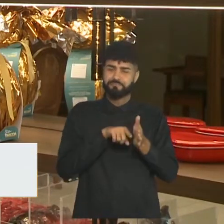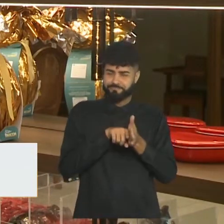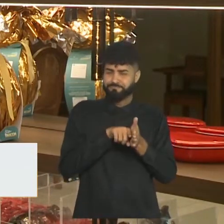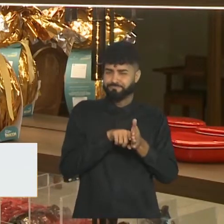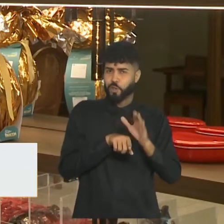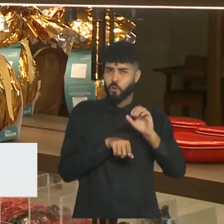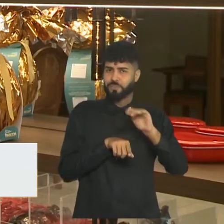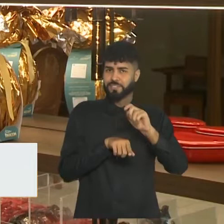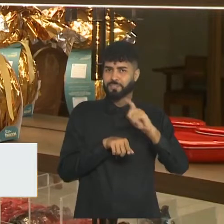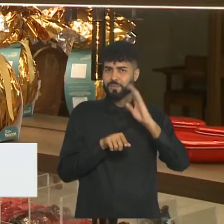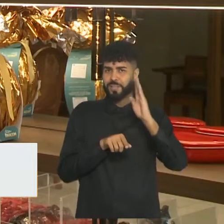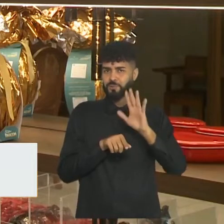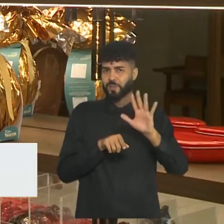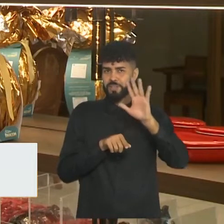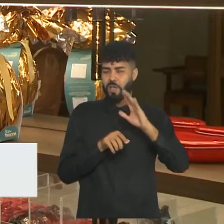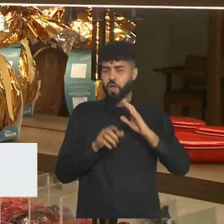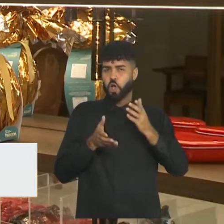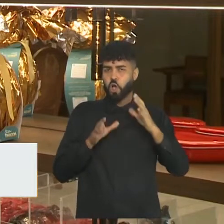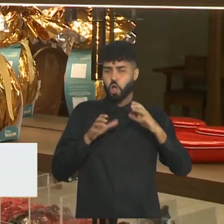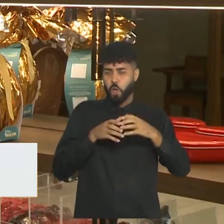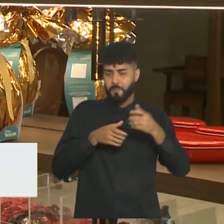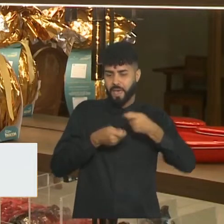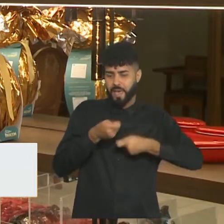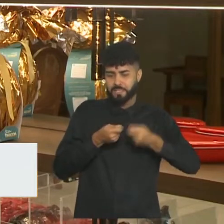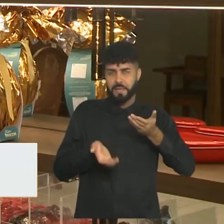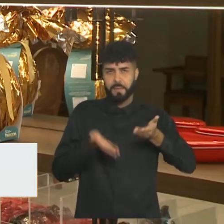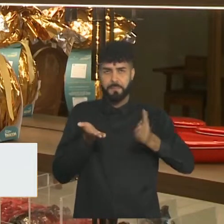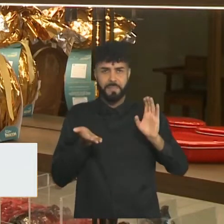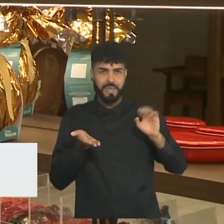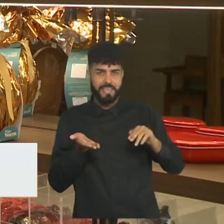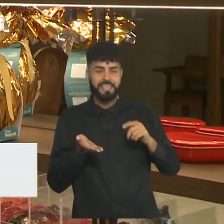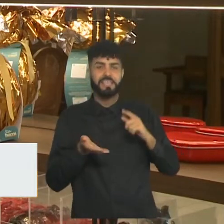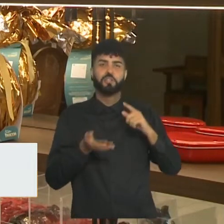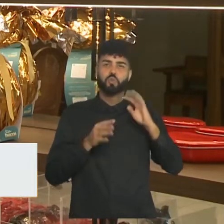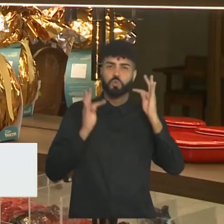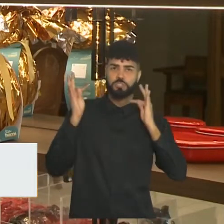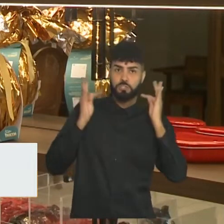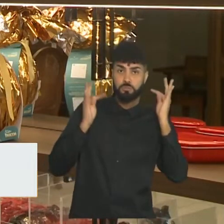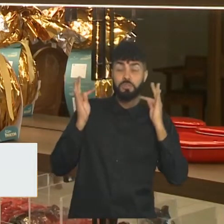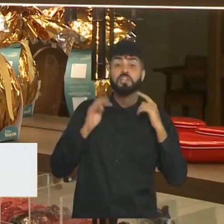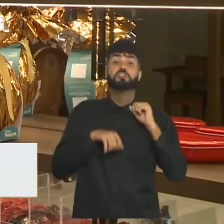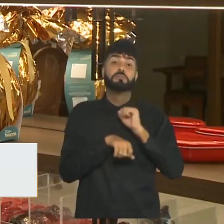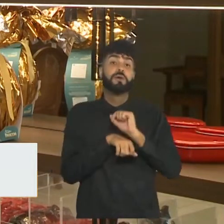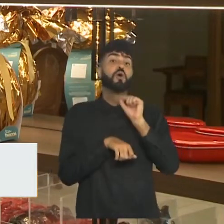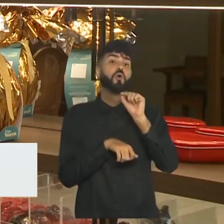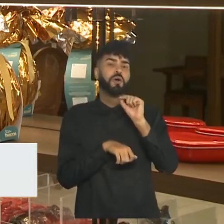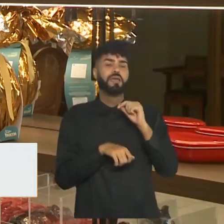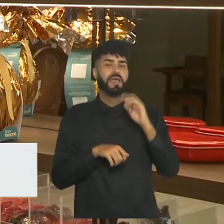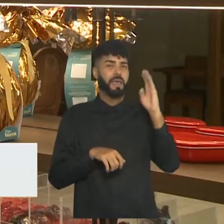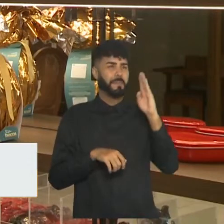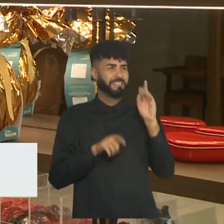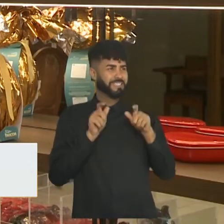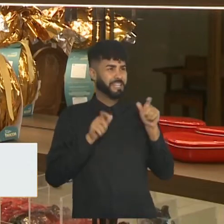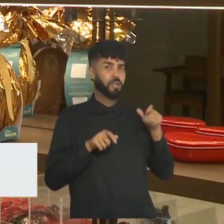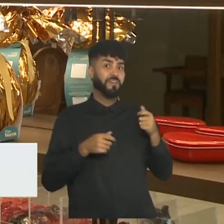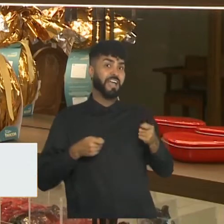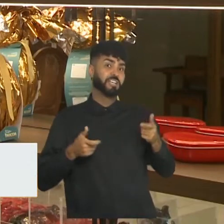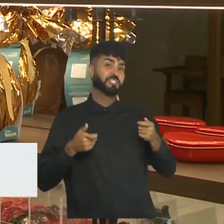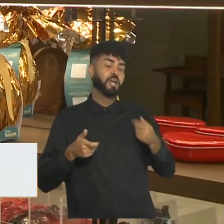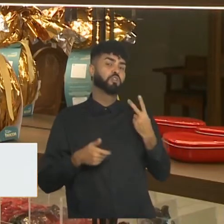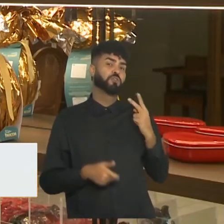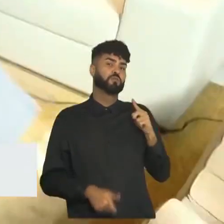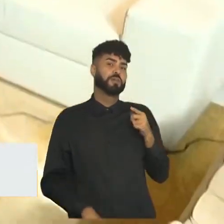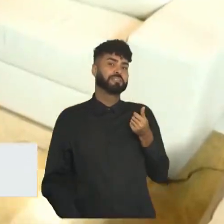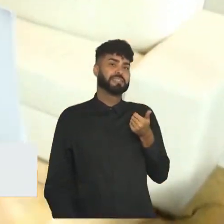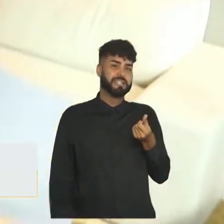de Comércio de Bens, Serviços e Turismo é que os brasileiros devem gastar 2,16 bilhões de reais no